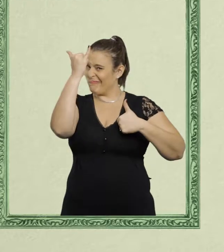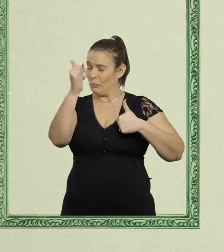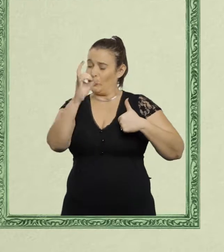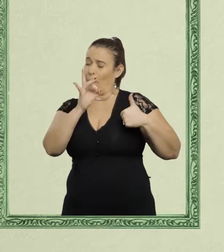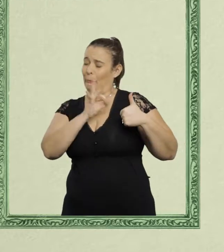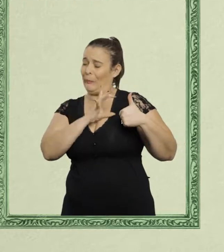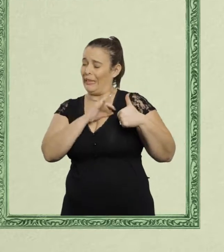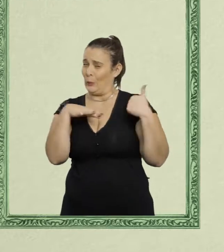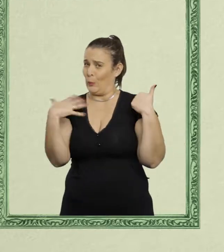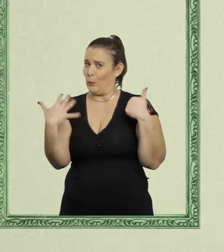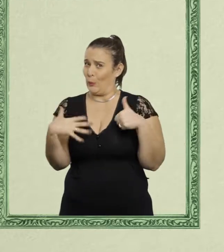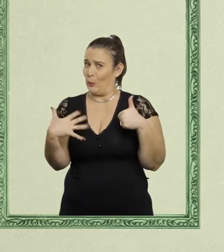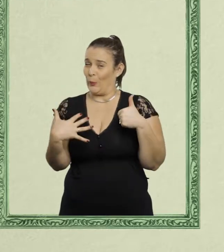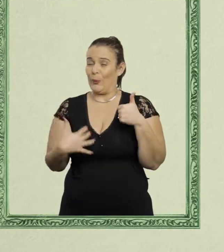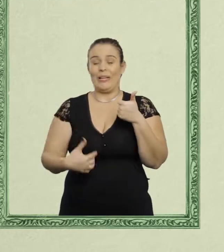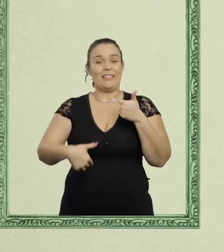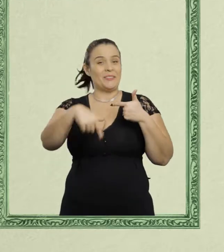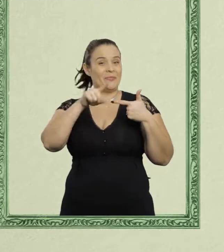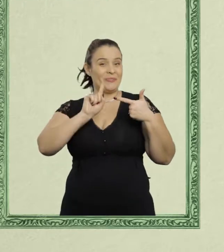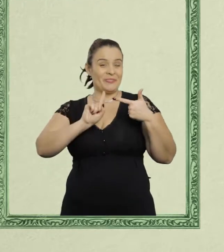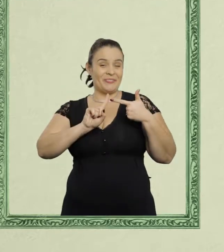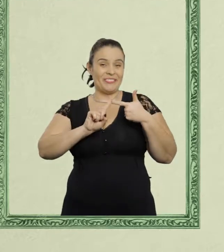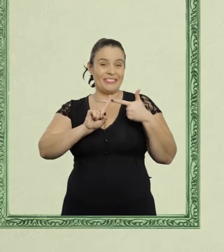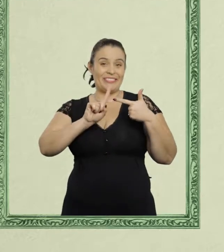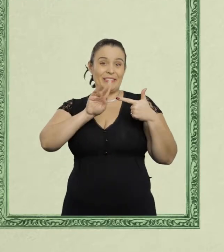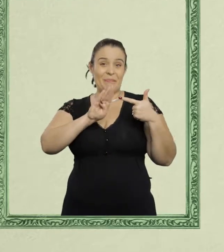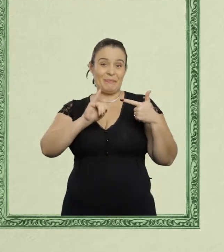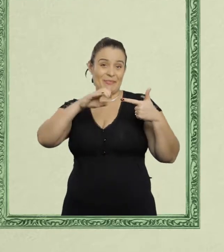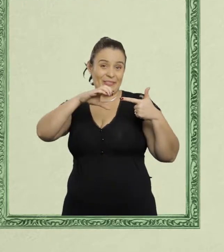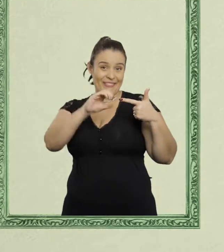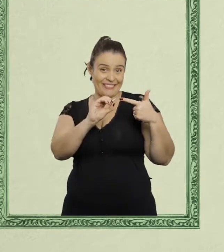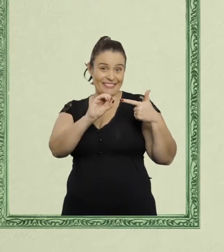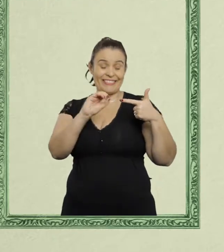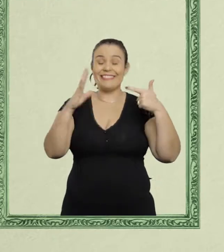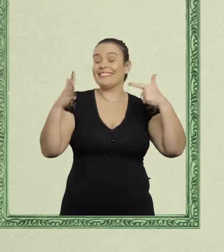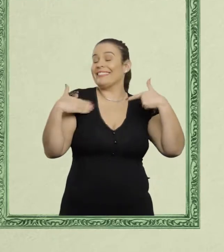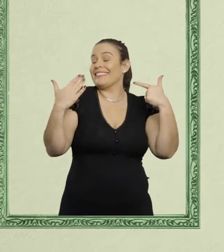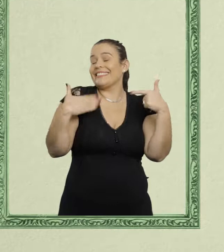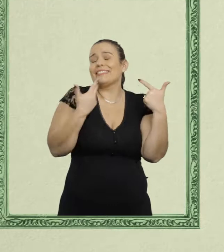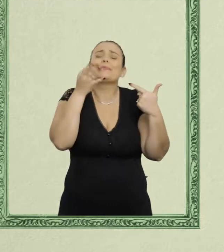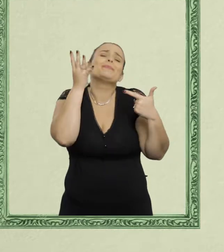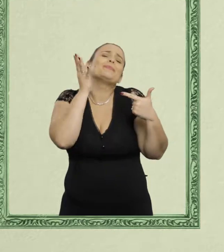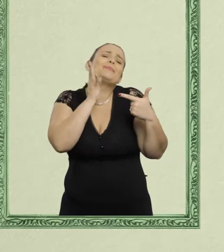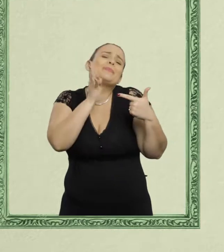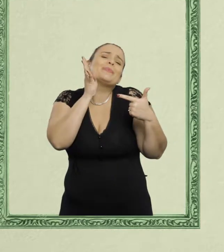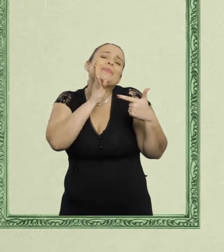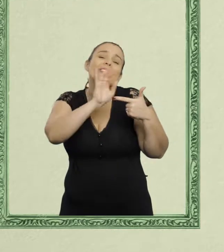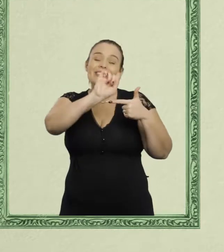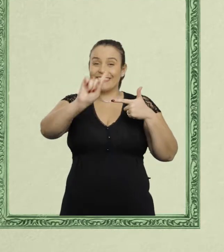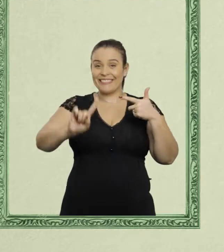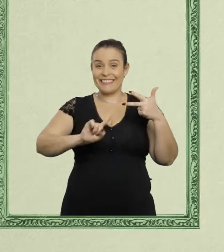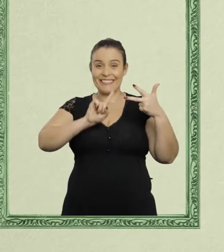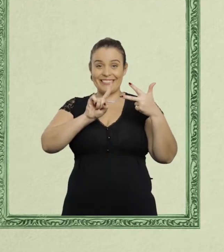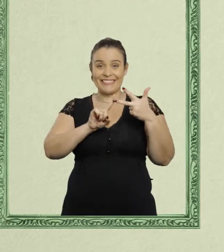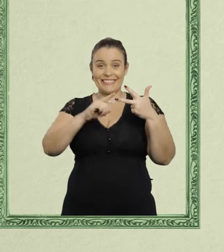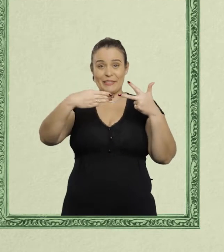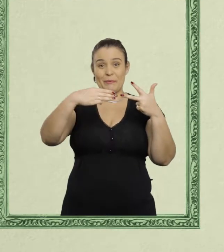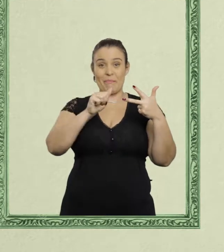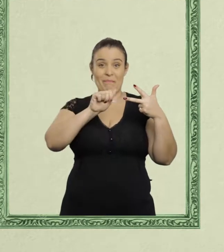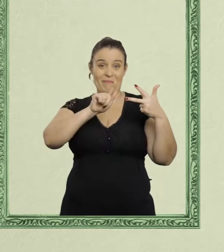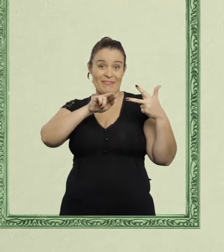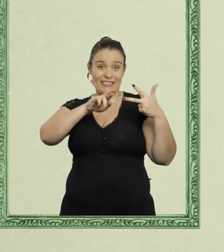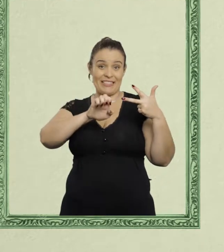mais azarado e mais medroso de todos. Depois de Firula, vinha Bico, que era alegre e bonzinho.